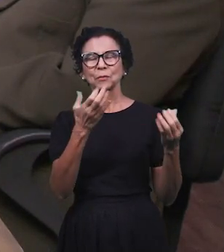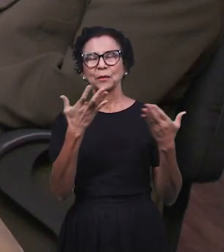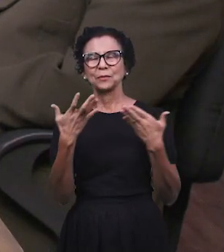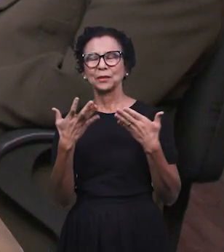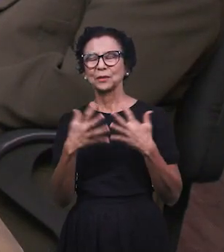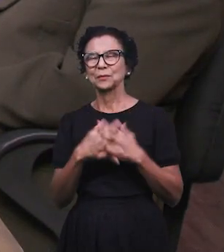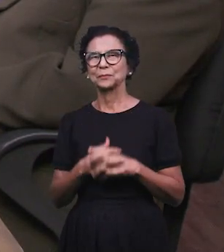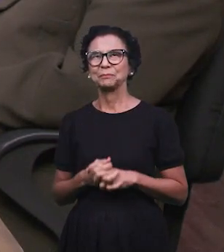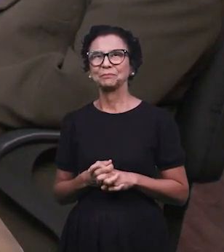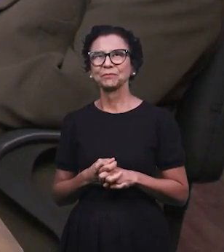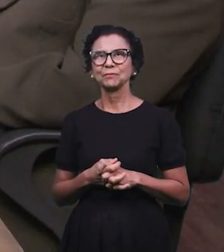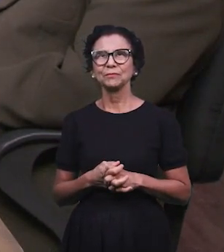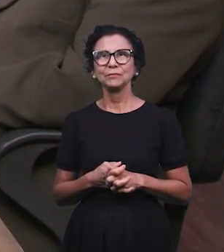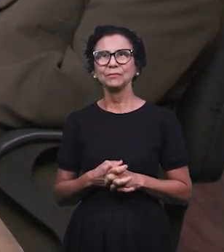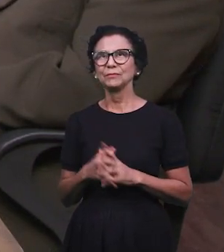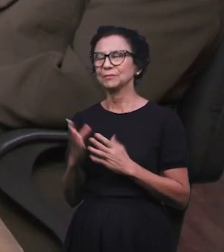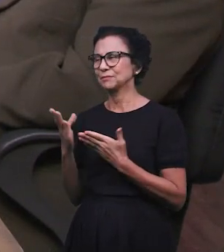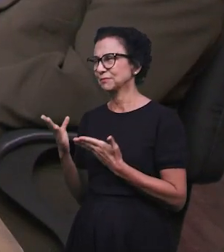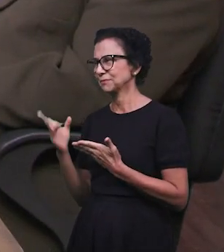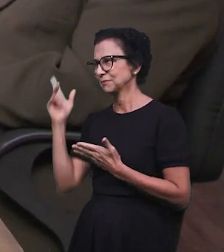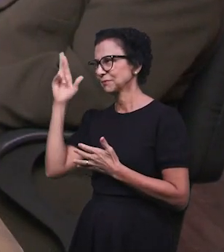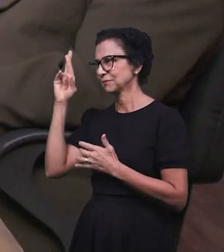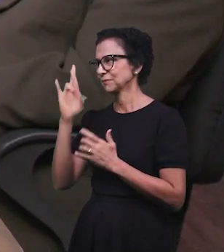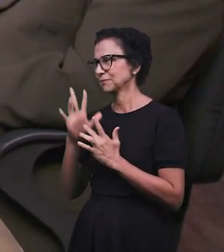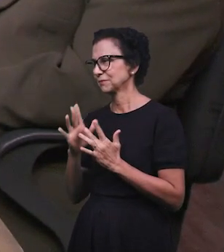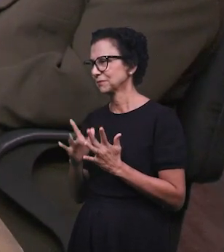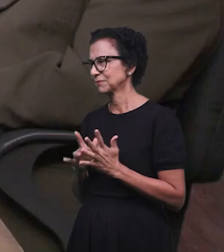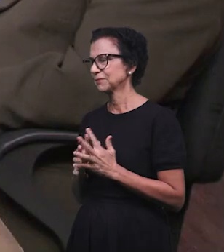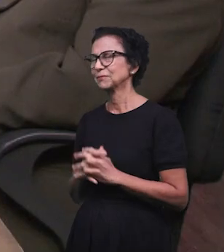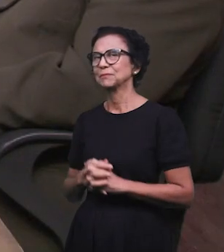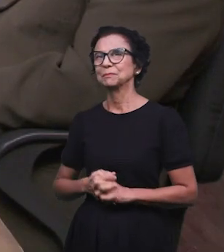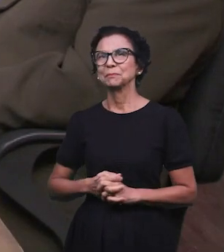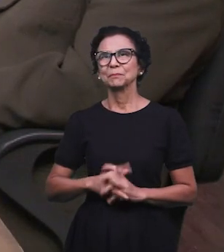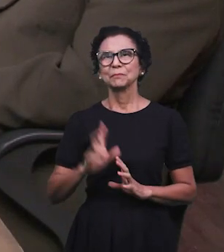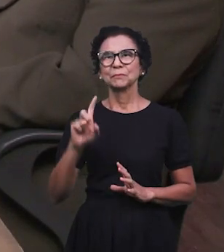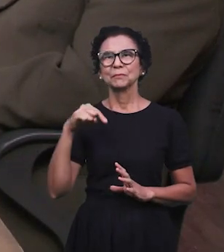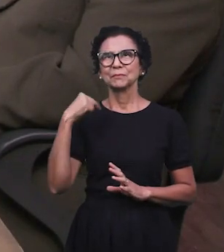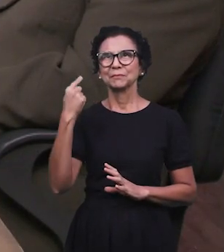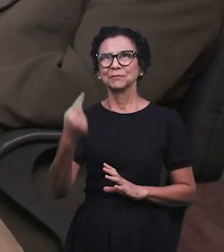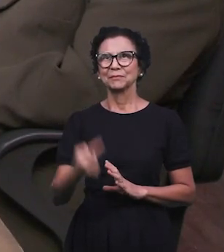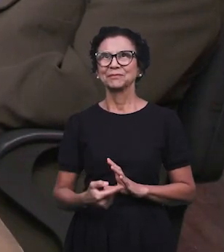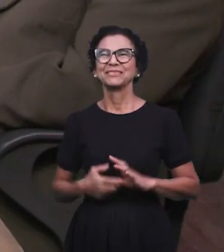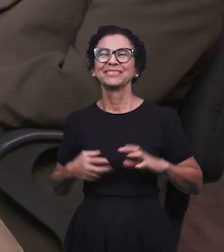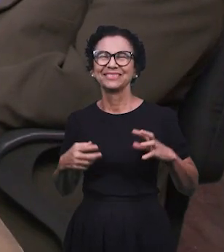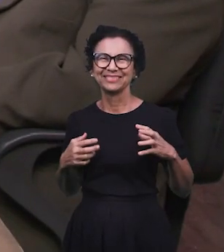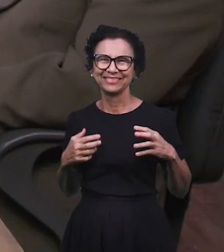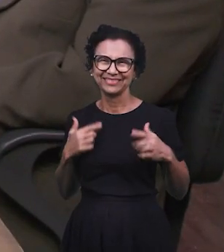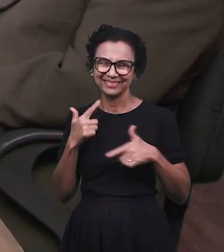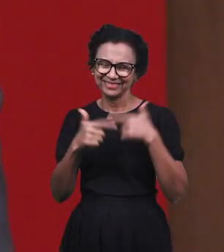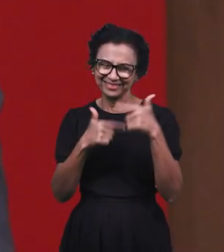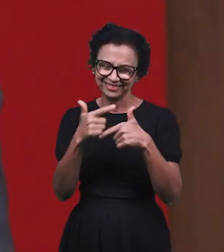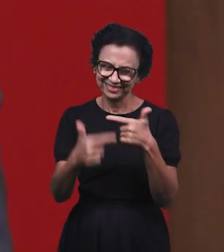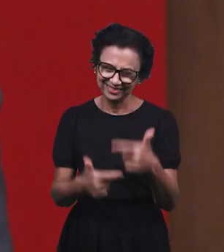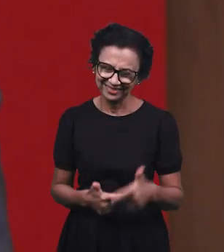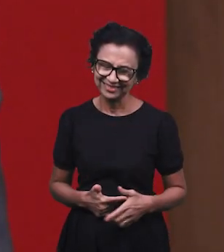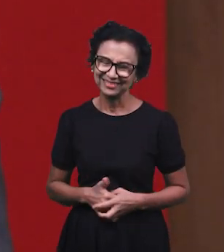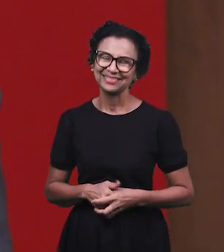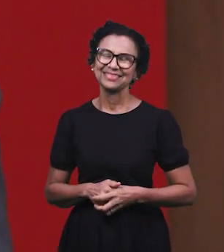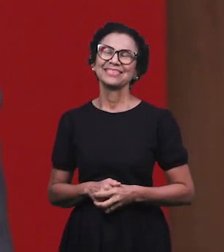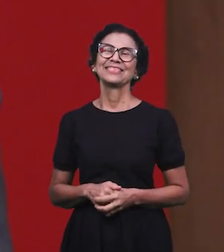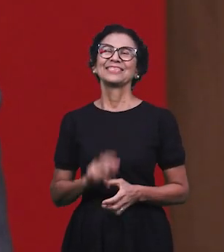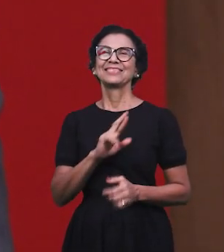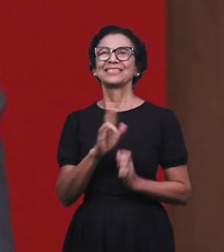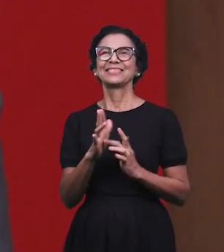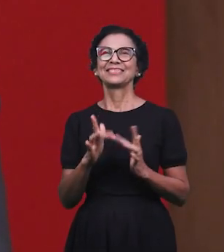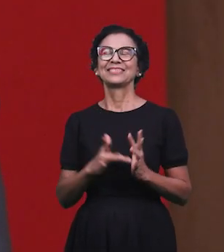William. Obrigado. Amém. Professor Tiago, a paz do Senhor. Paz do Senhor. Até a próxima batalha, então, hein? Em nome de Jesus, para